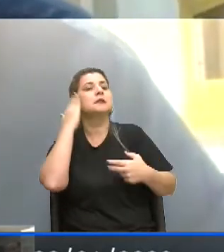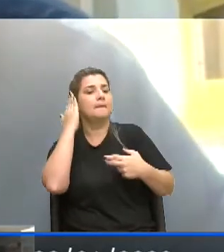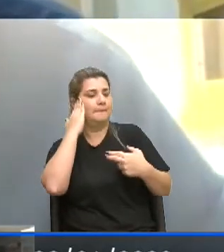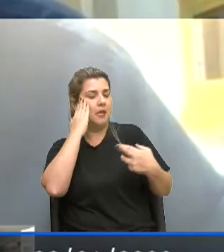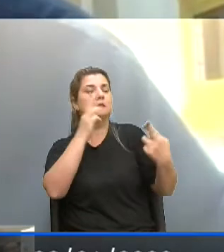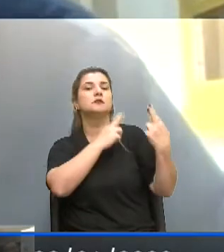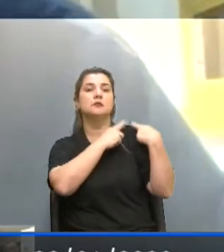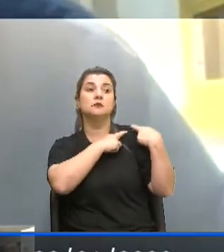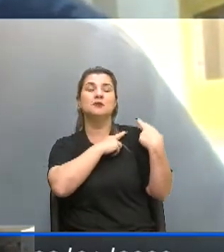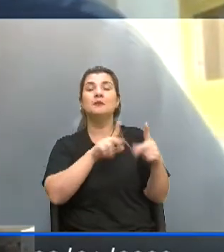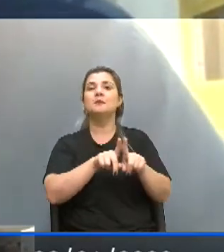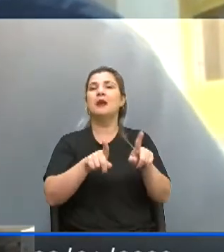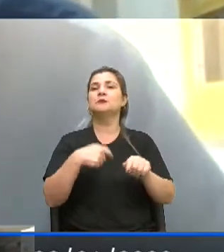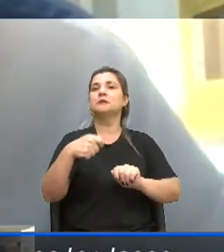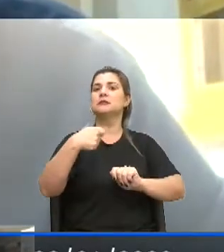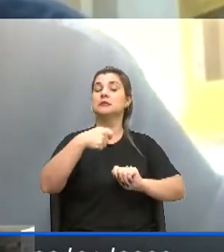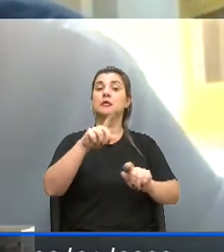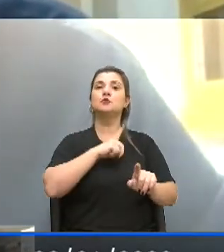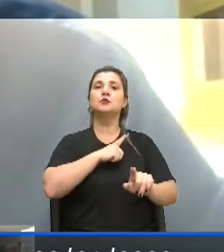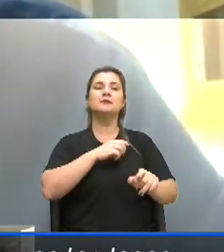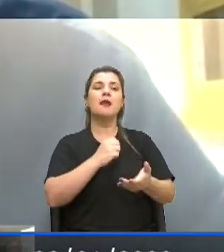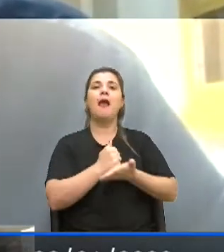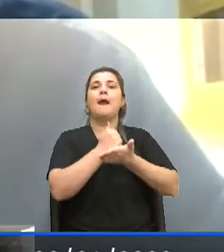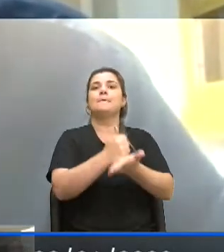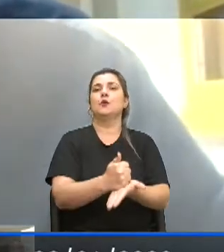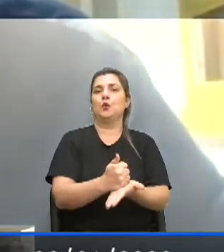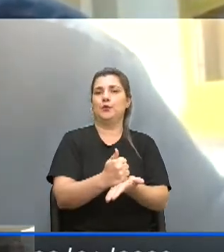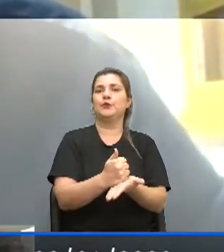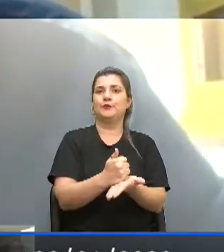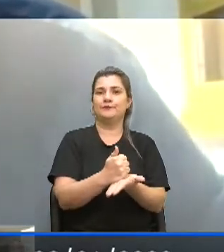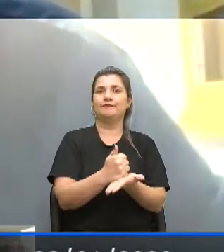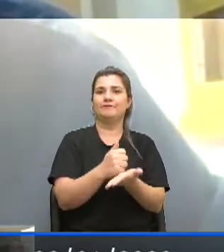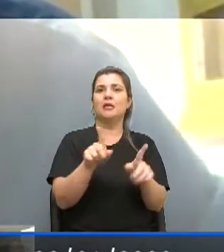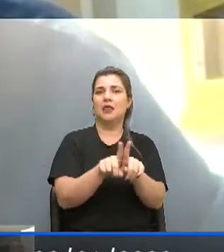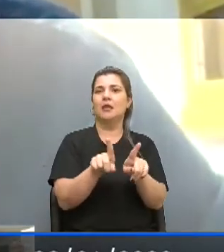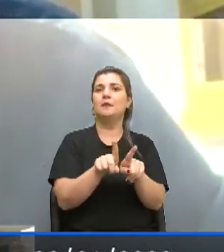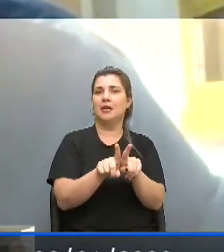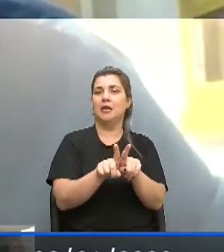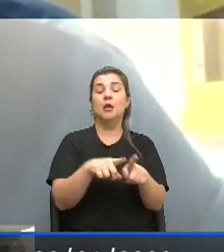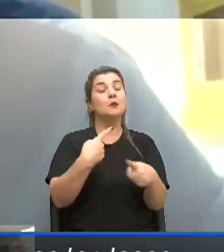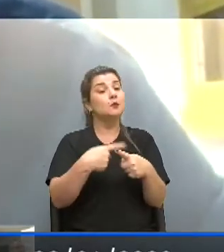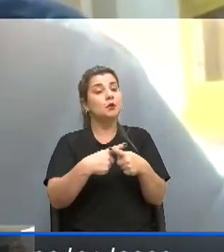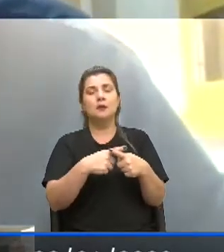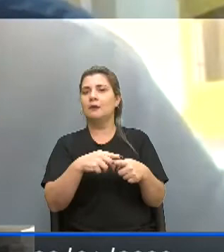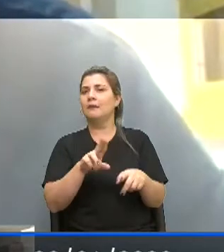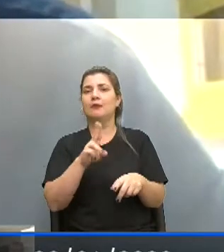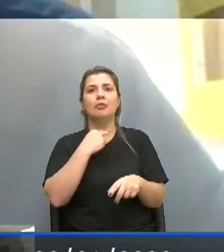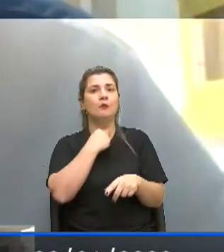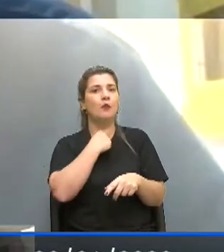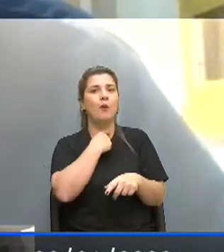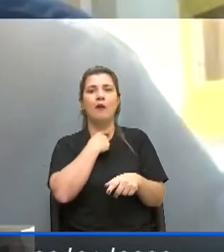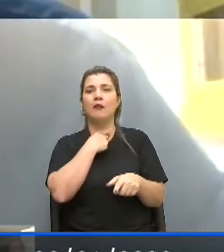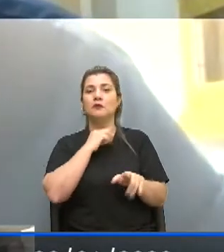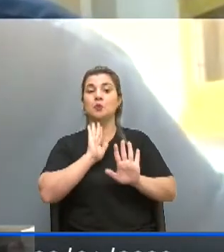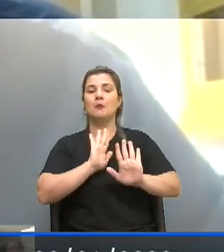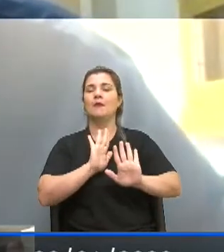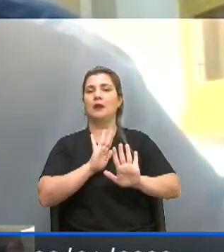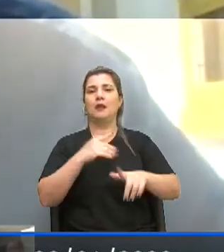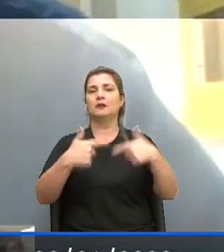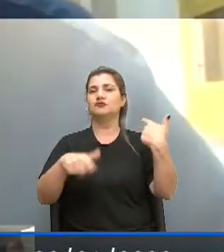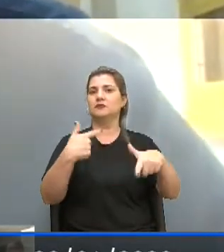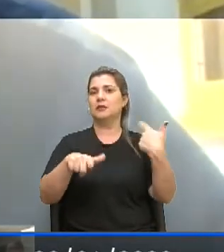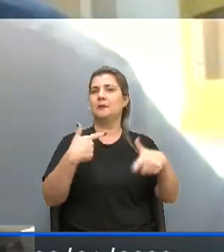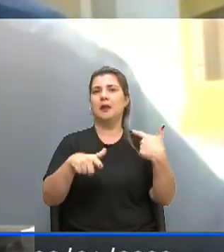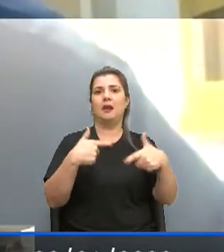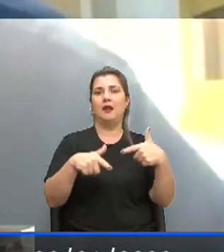os apoios, porque tem que entender novamente, nós nunca podemos parar de trabalhar, tivemos que fazer ações no transcorrer e temos certeza